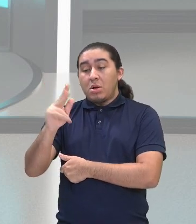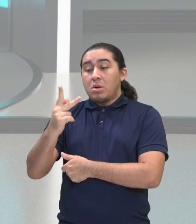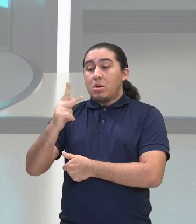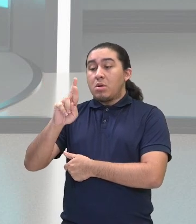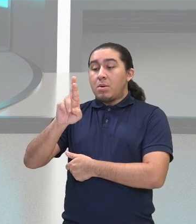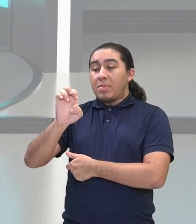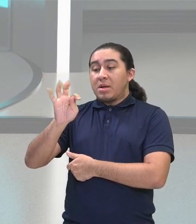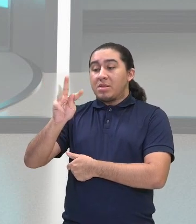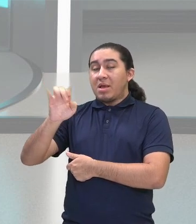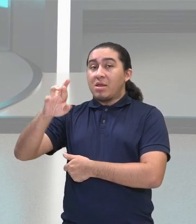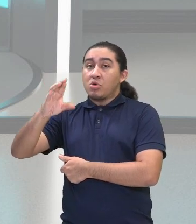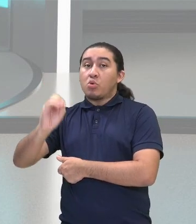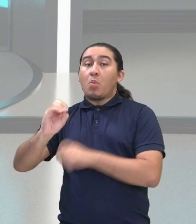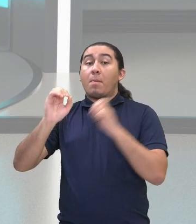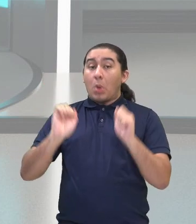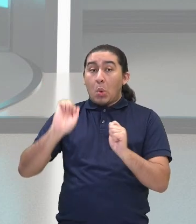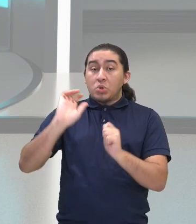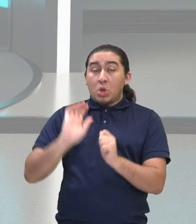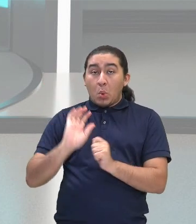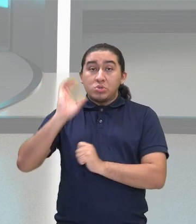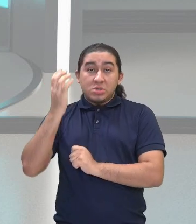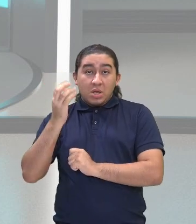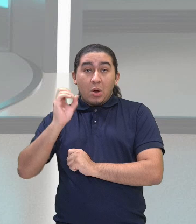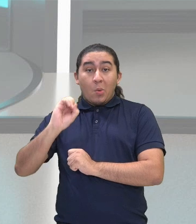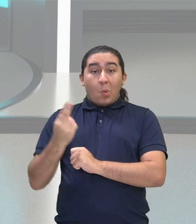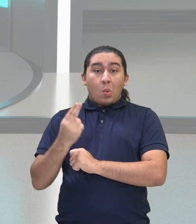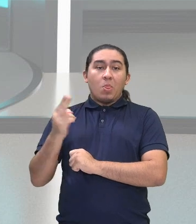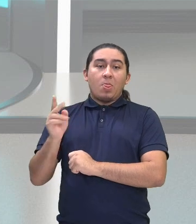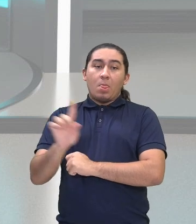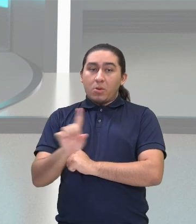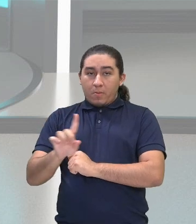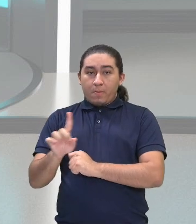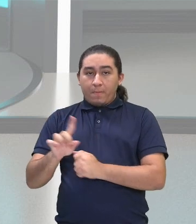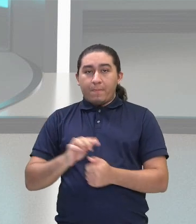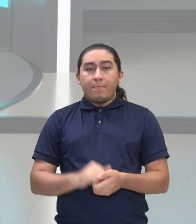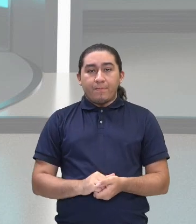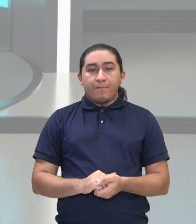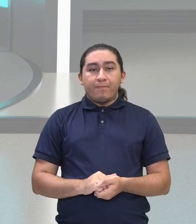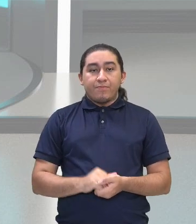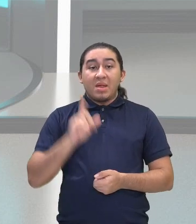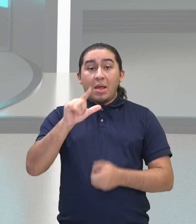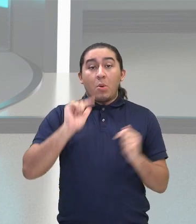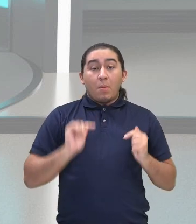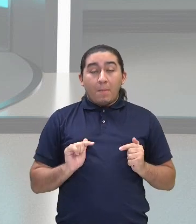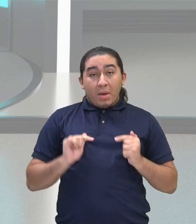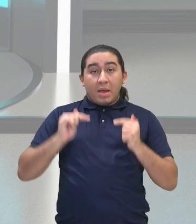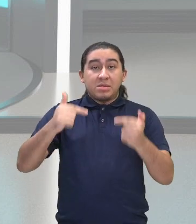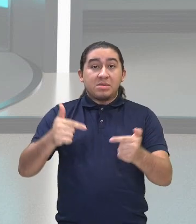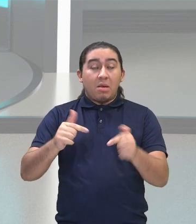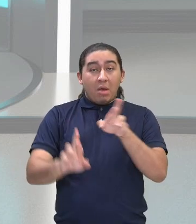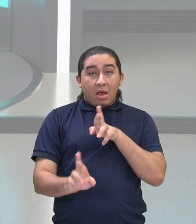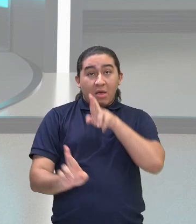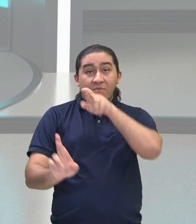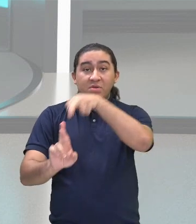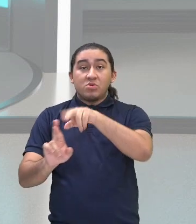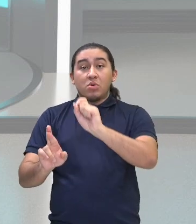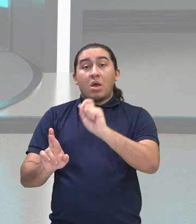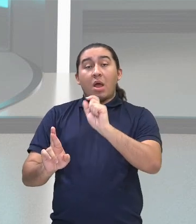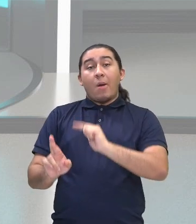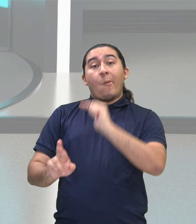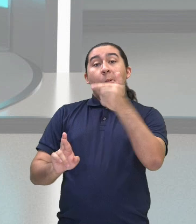ver? O futuro do pretérito, ele exprime uma ação futura em relação a outra